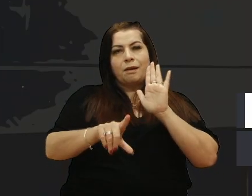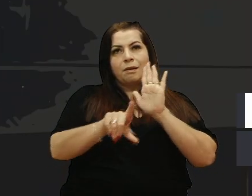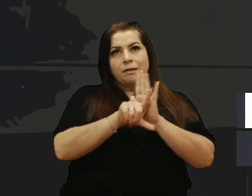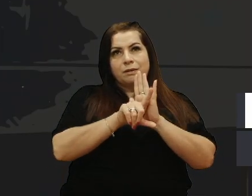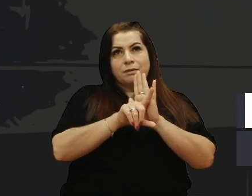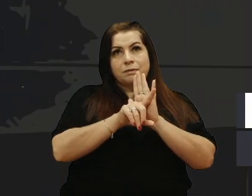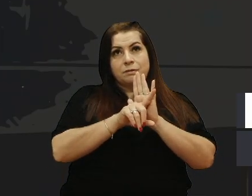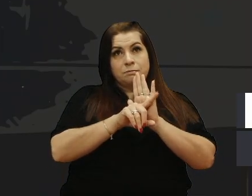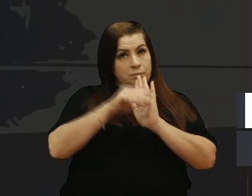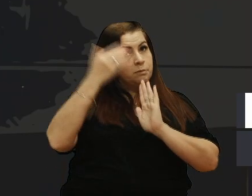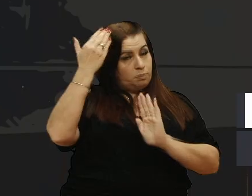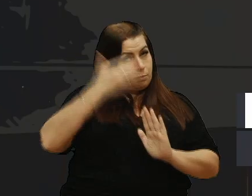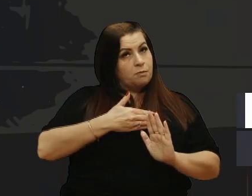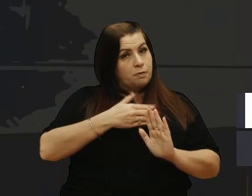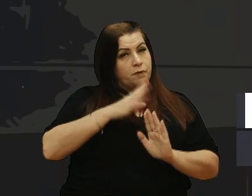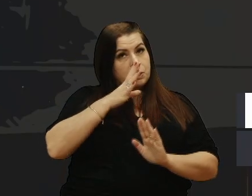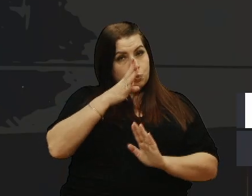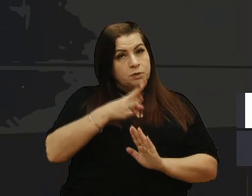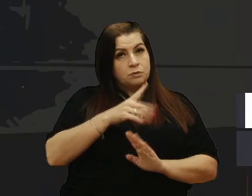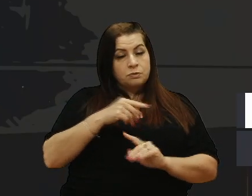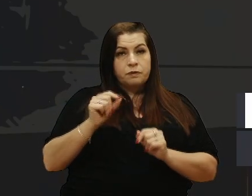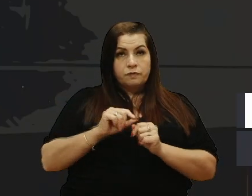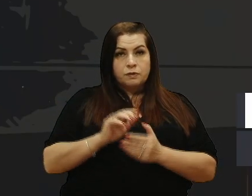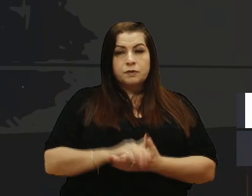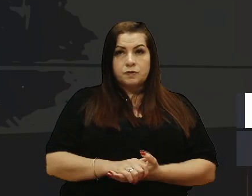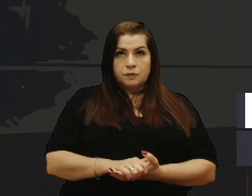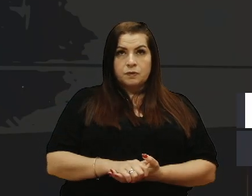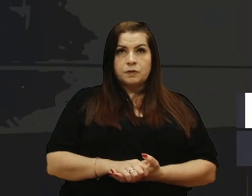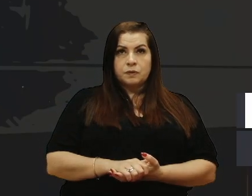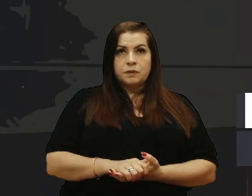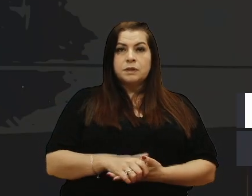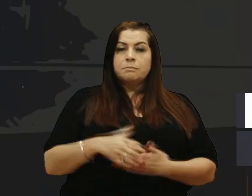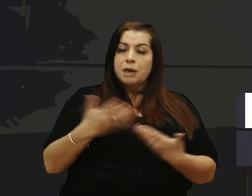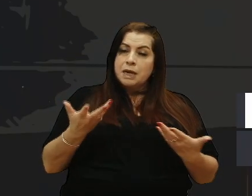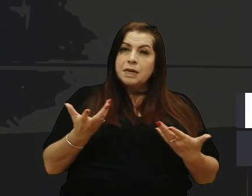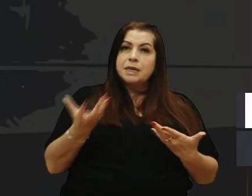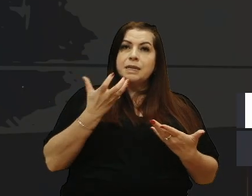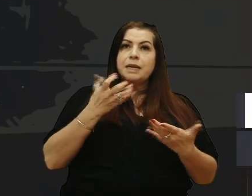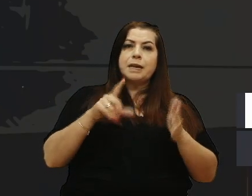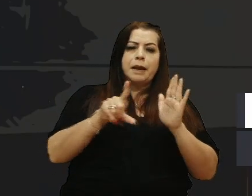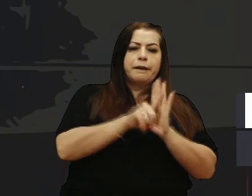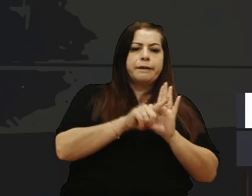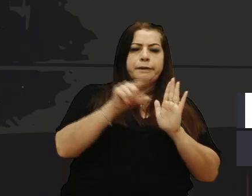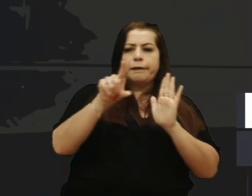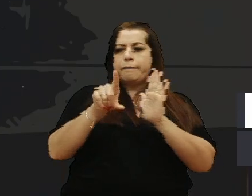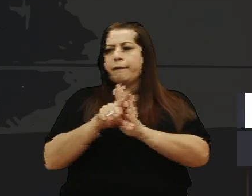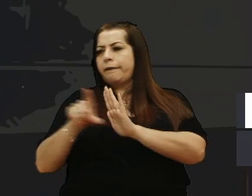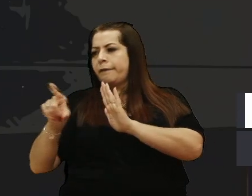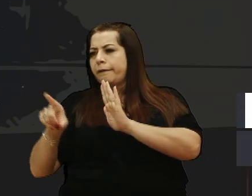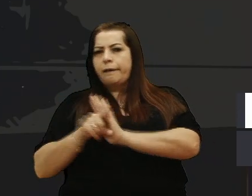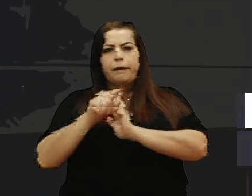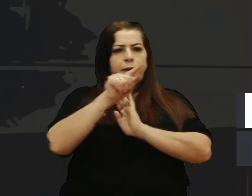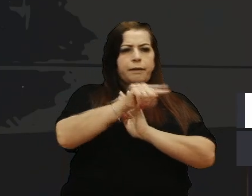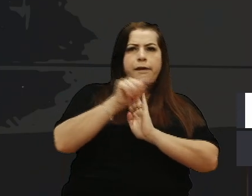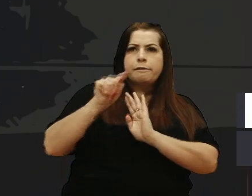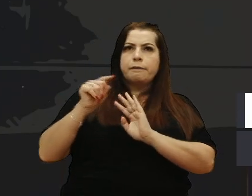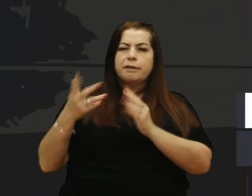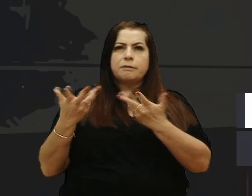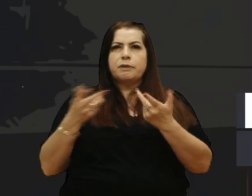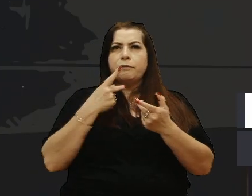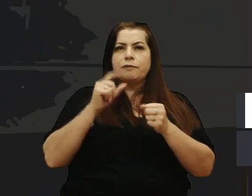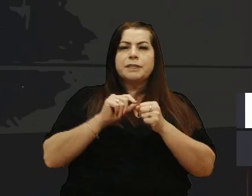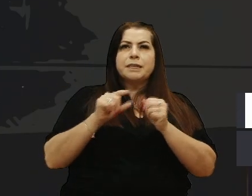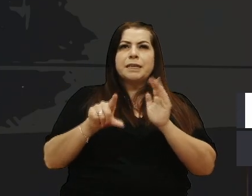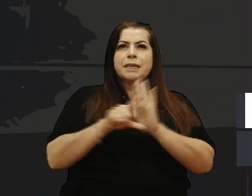prove as acusações que faz. Mas aí eles querem lei disso, lei daquilo e lei daquele outro. Gente, estão querendo